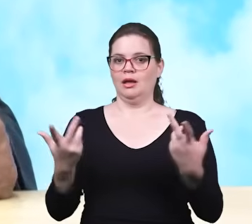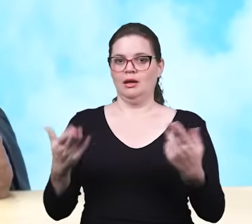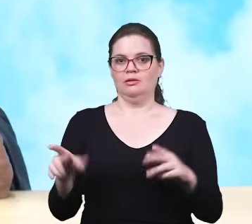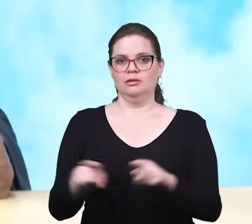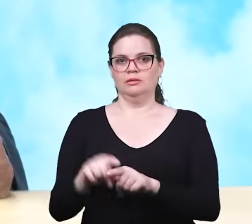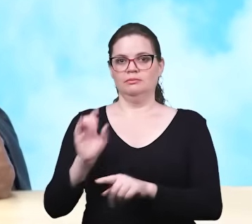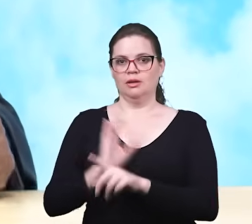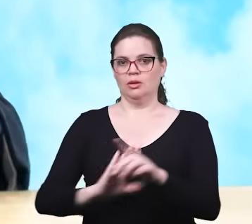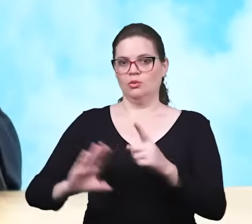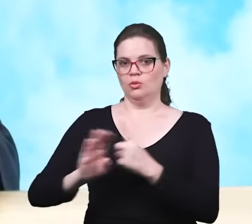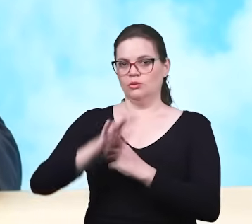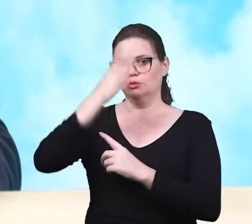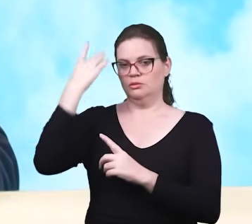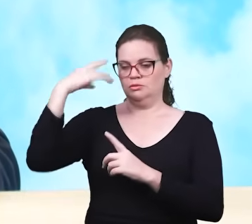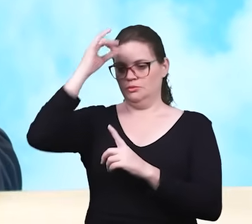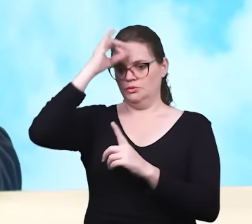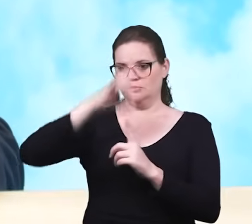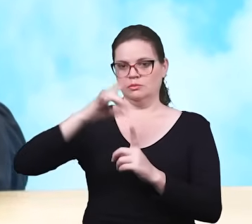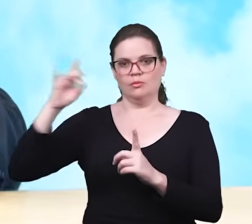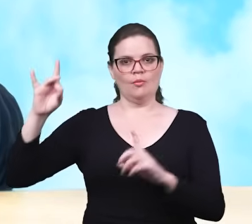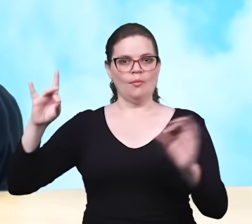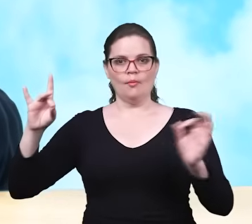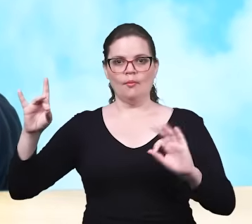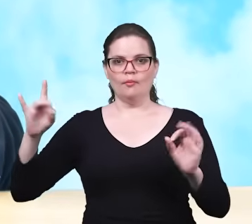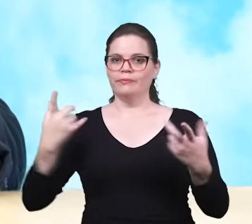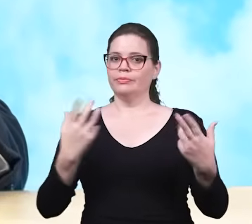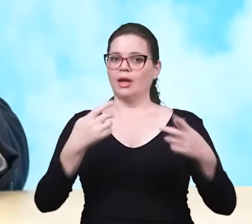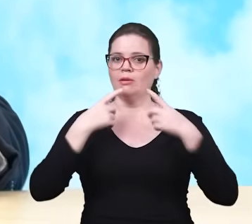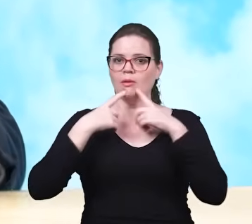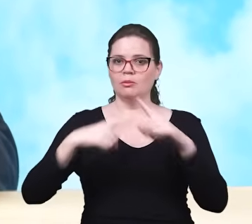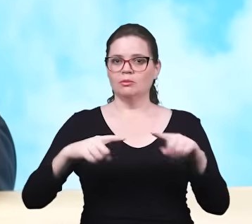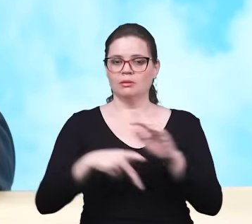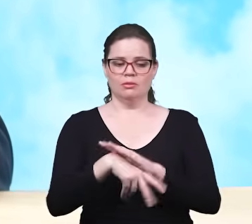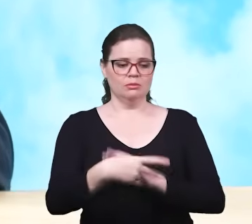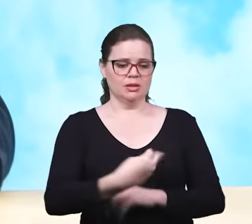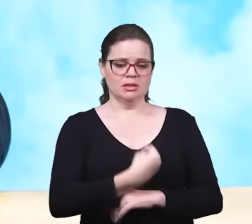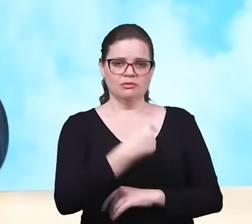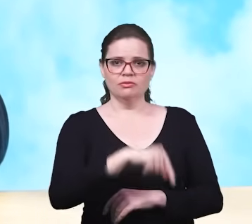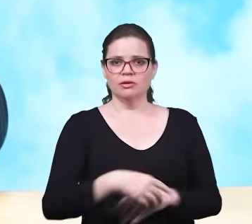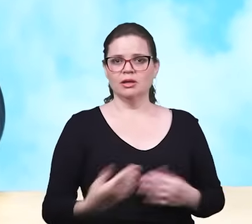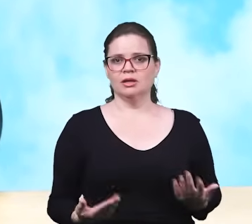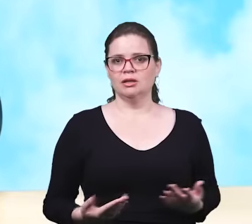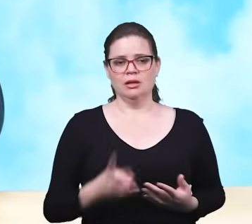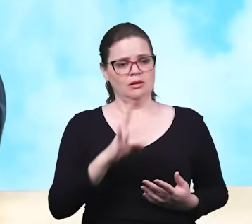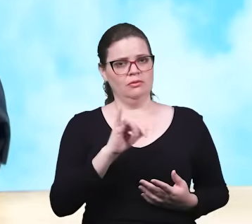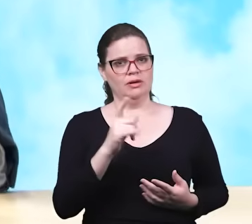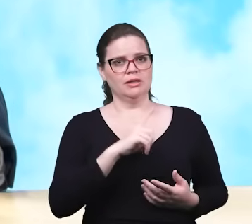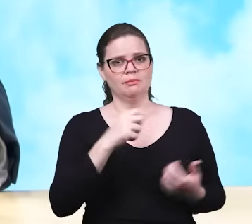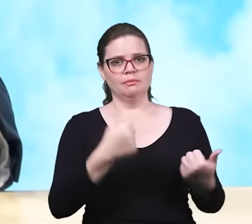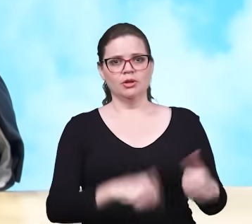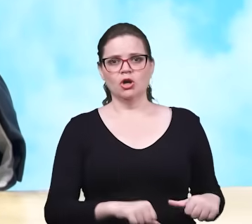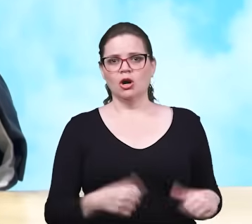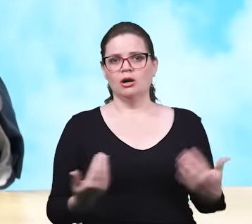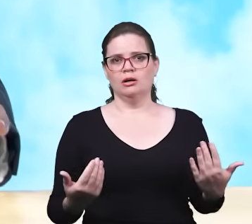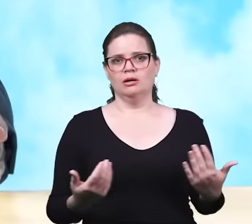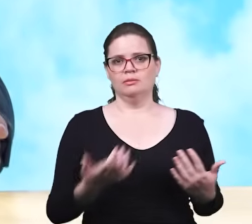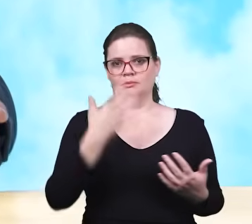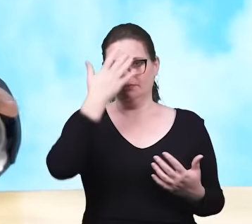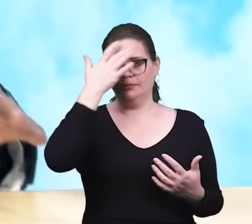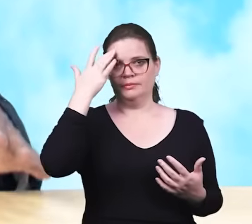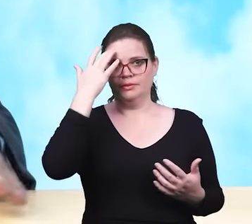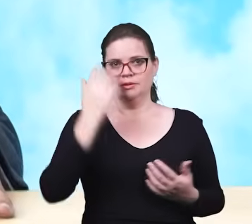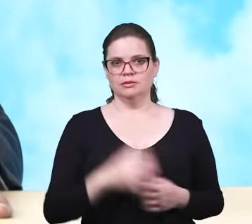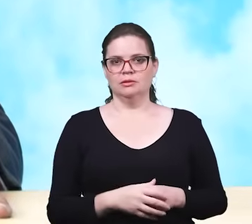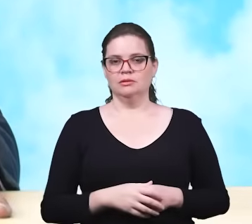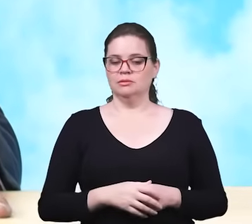murmuração. Culto sem o Espírito Santo é para essa vida aqui. Serão as mais miseráveis criaturas. Eles estavam